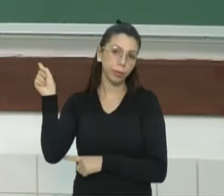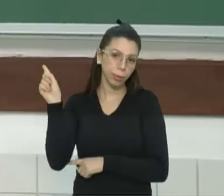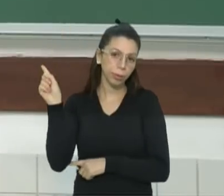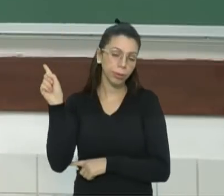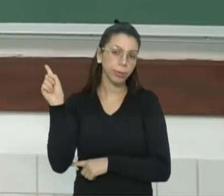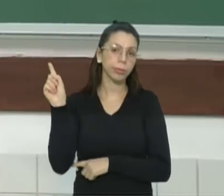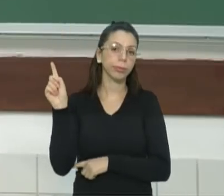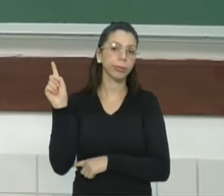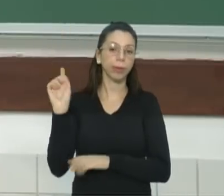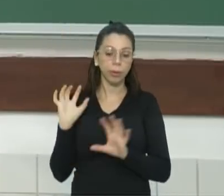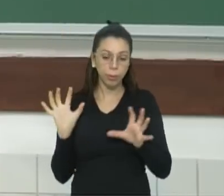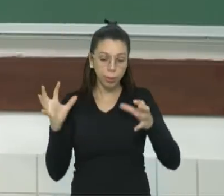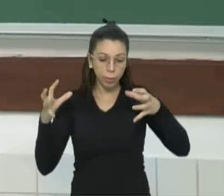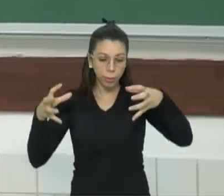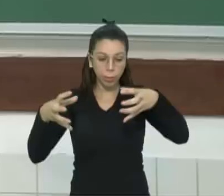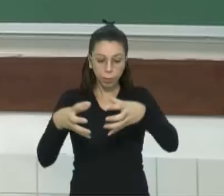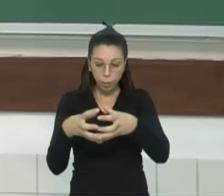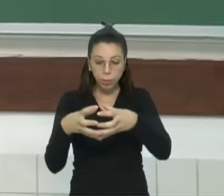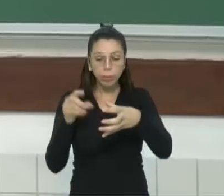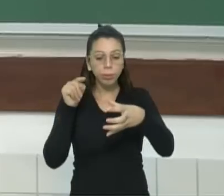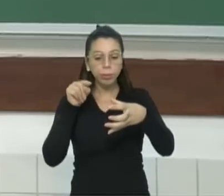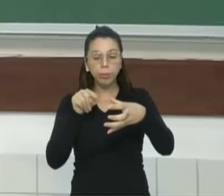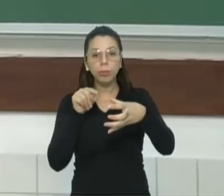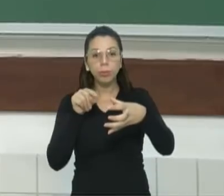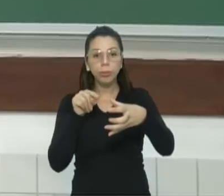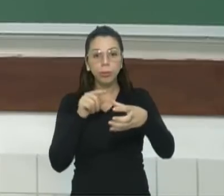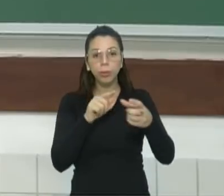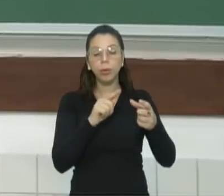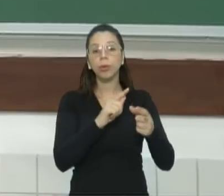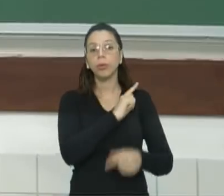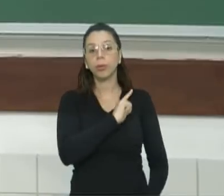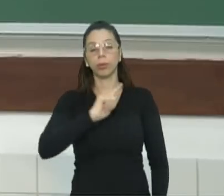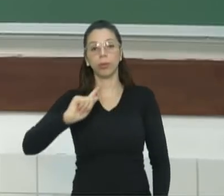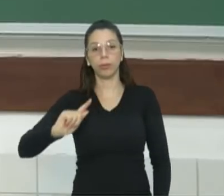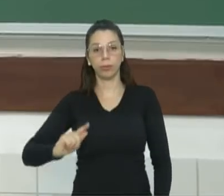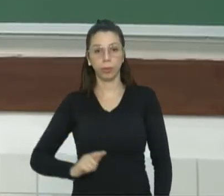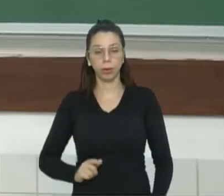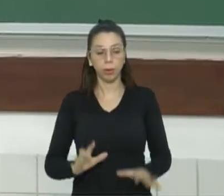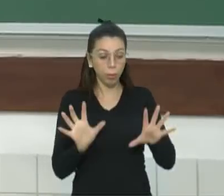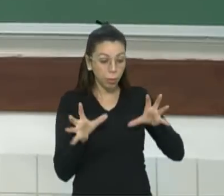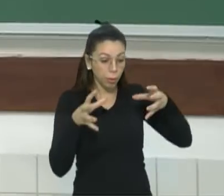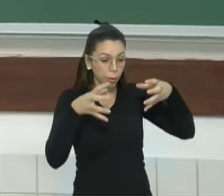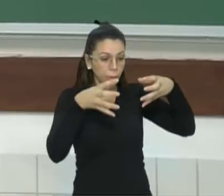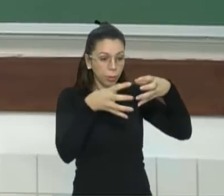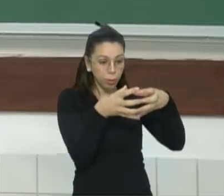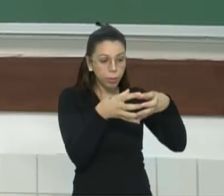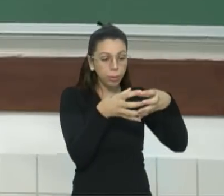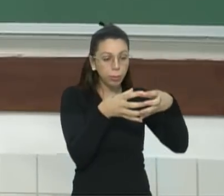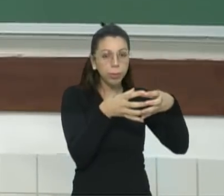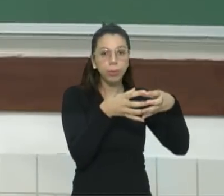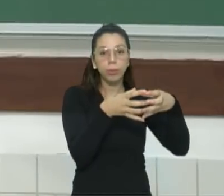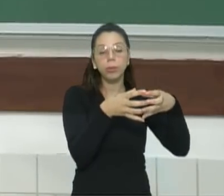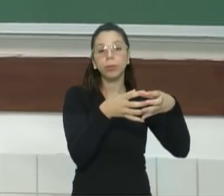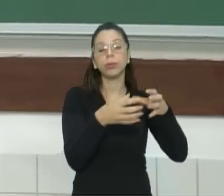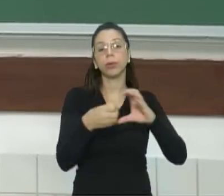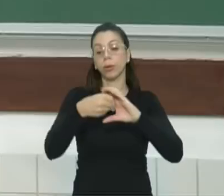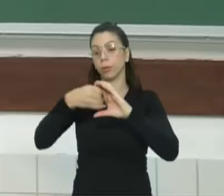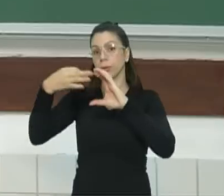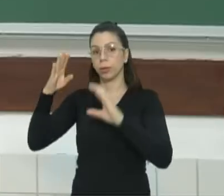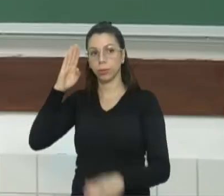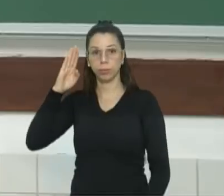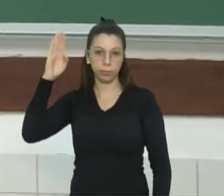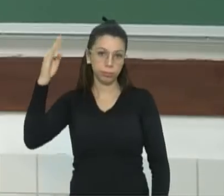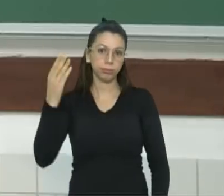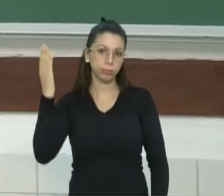caráter de grupo, em que o grupo governa, o grupo toma as decisões, mas sempre conforme essa característica